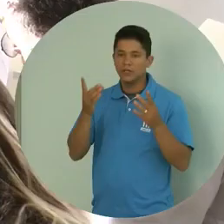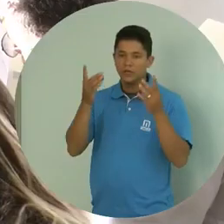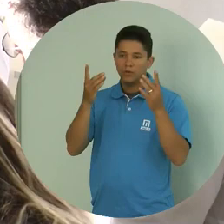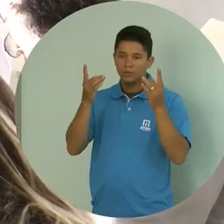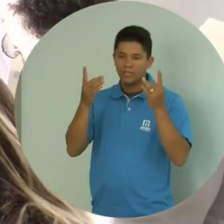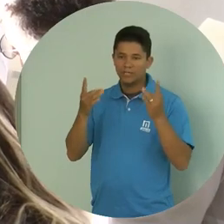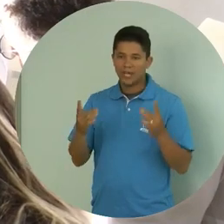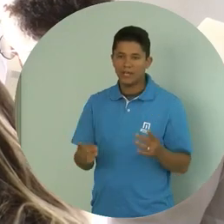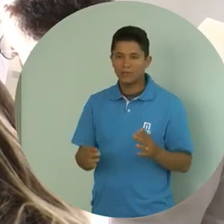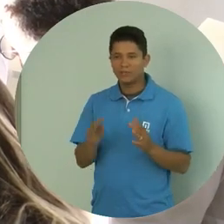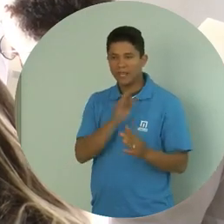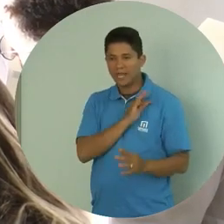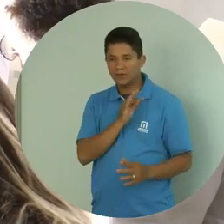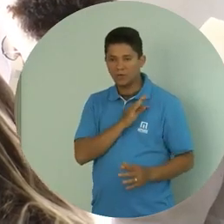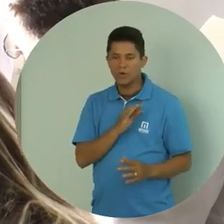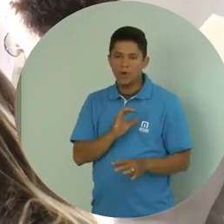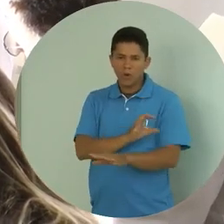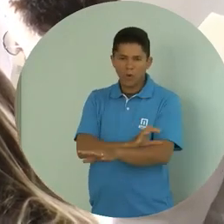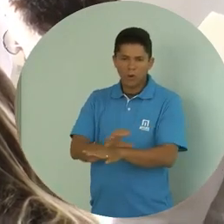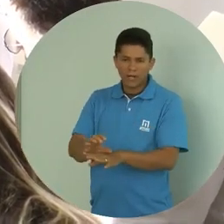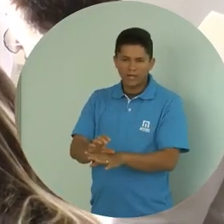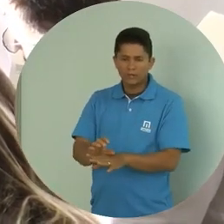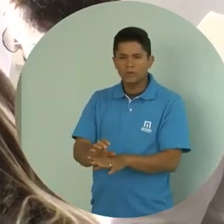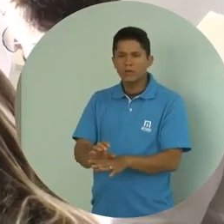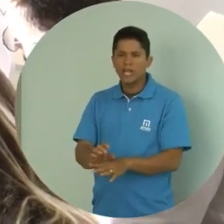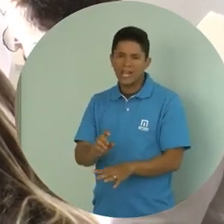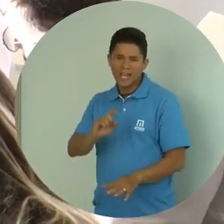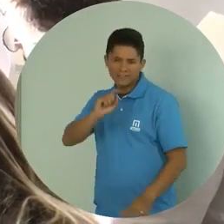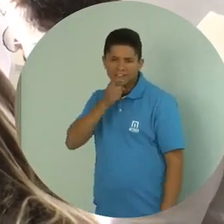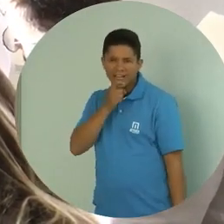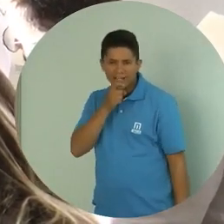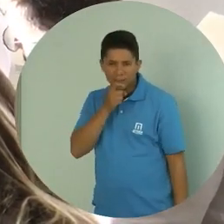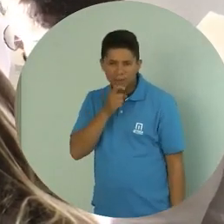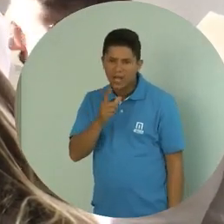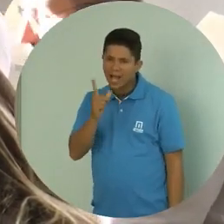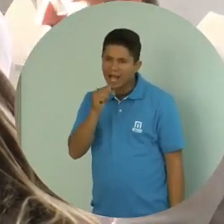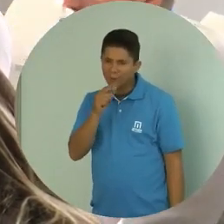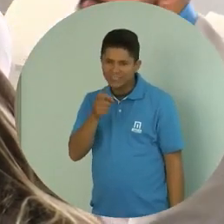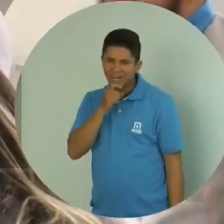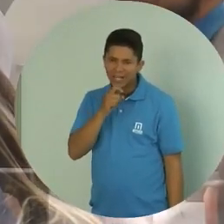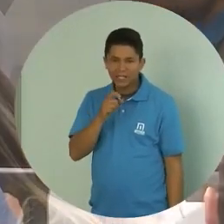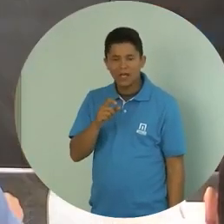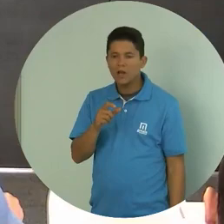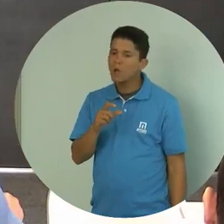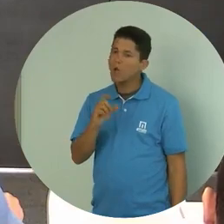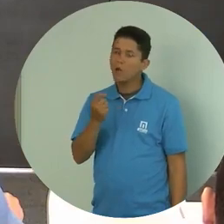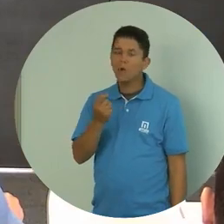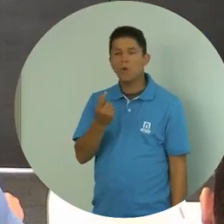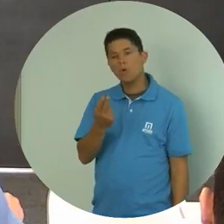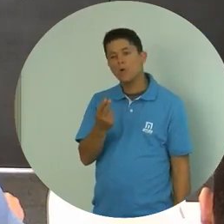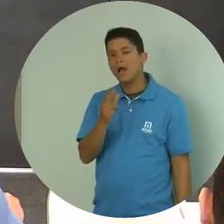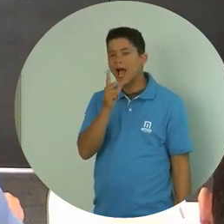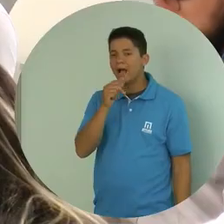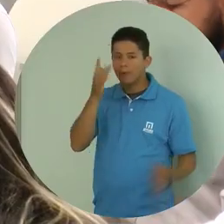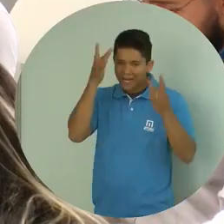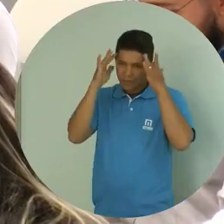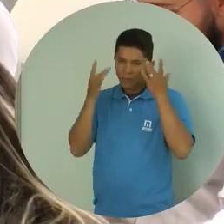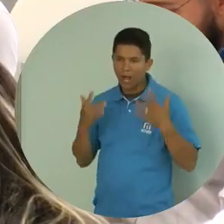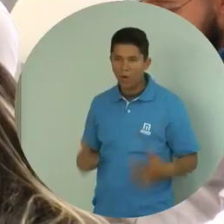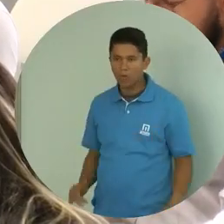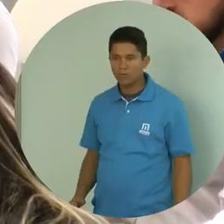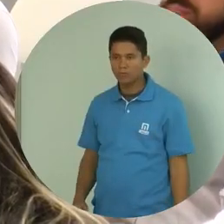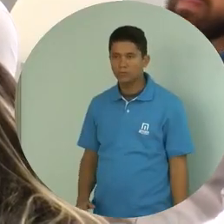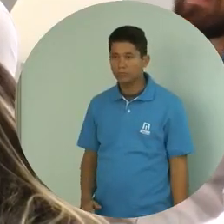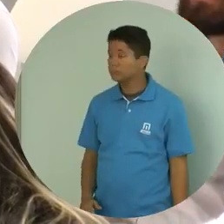ele foi resfriado, foi feito com água gelada, gelo, alguma coisa assim? Água natural? Ao natural. E conseguiu aquela temperatura tão baixa assim?